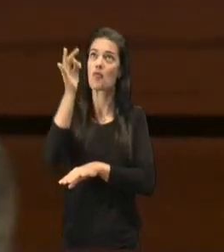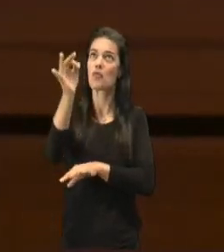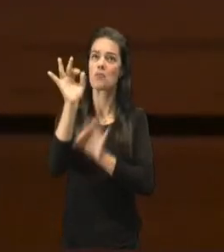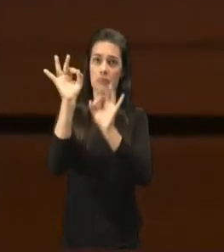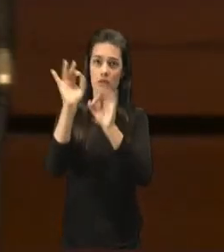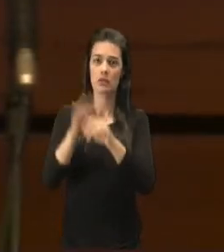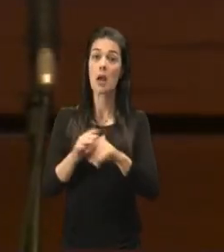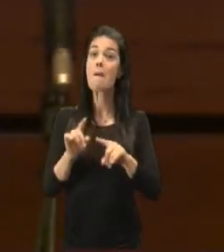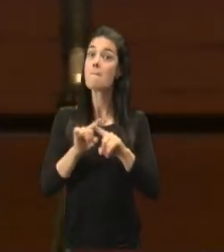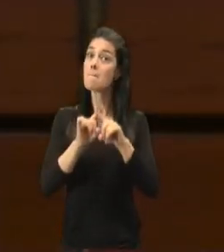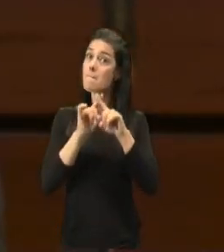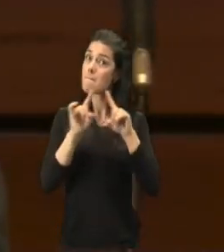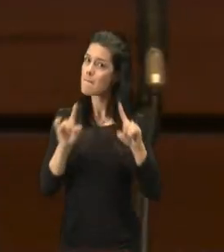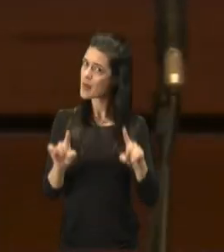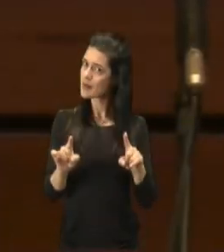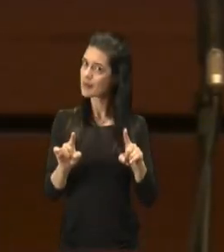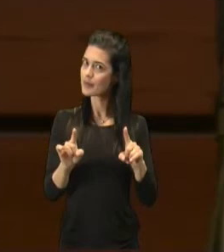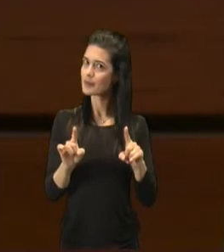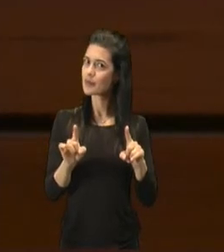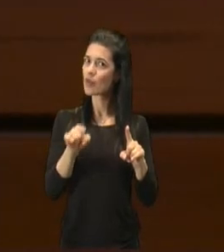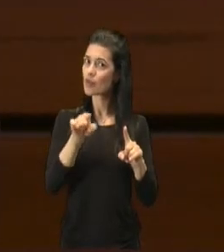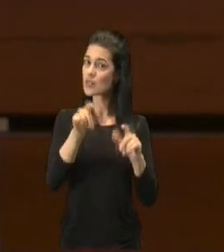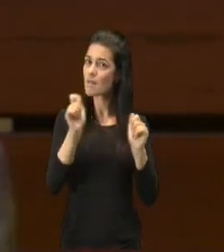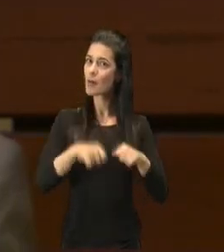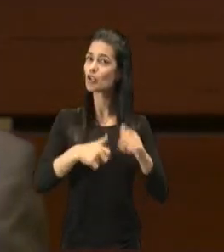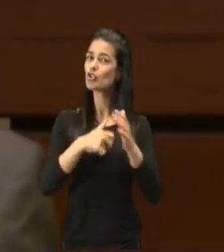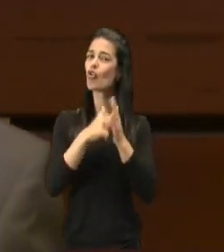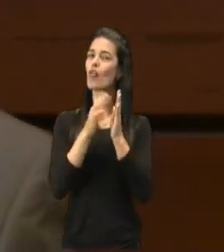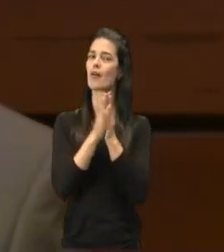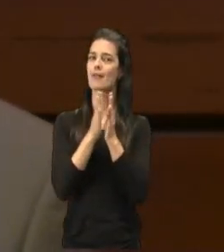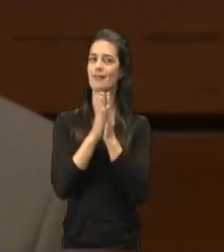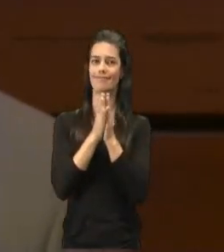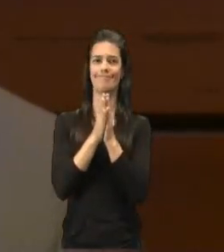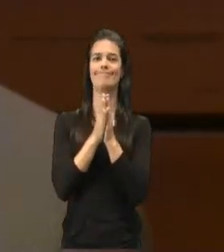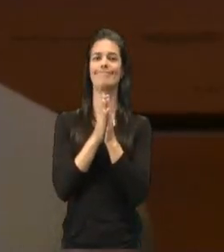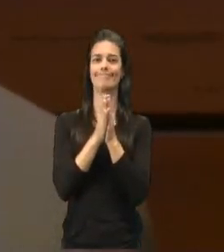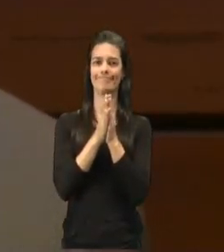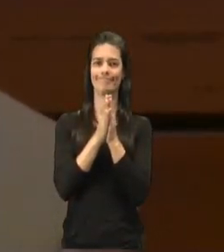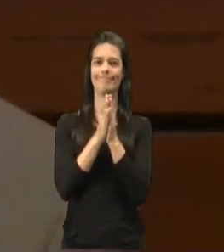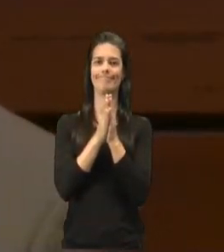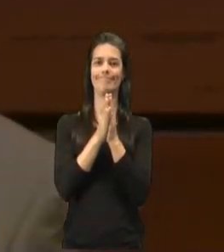Mas tem uma coisa que você pode fazer, que é orar por ele.